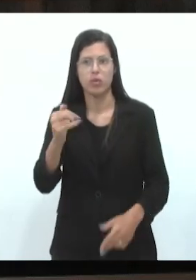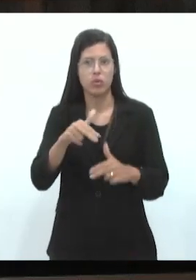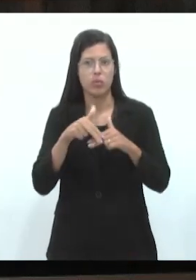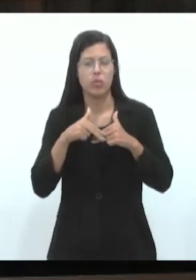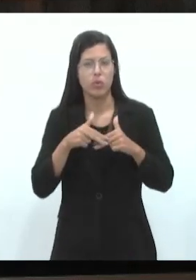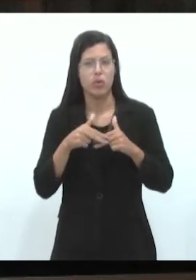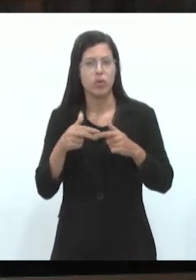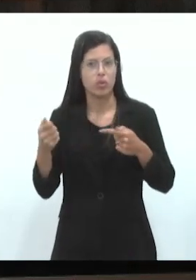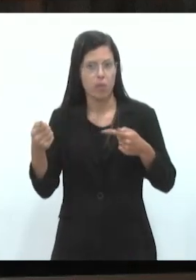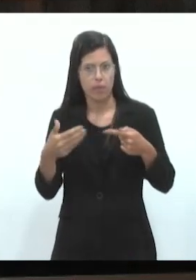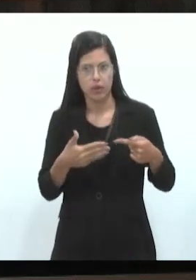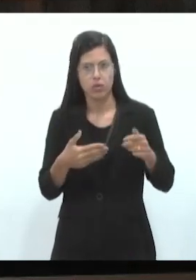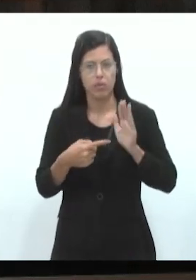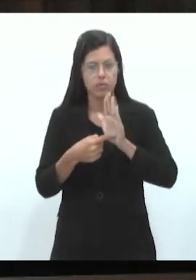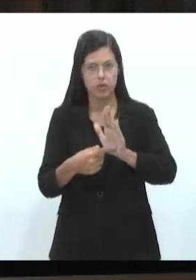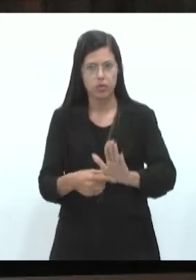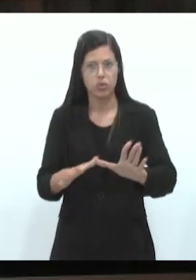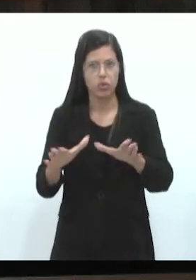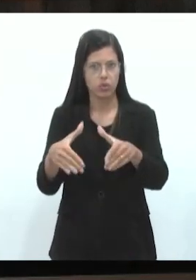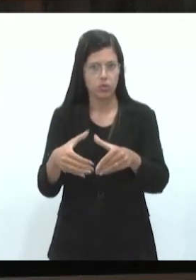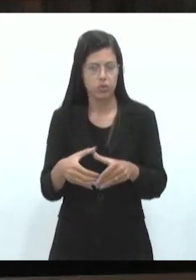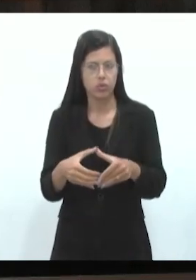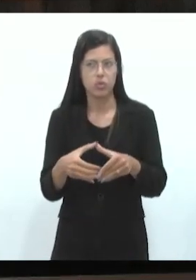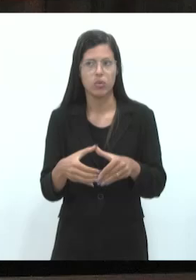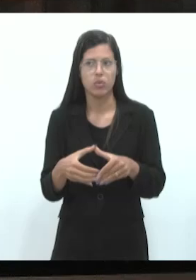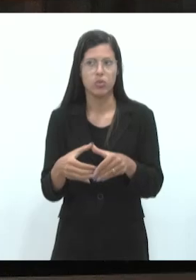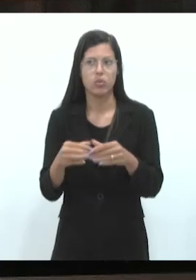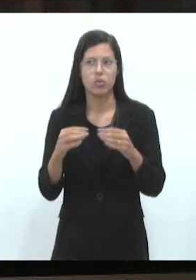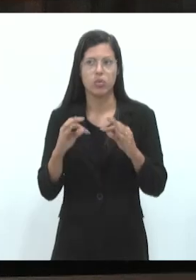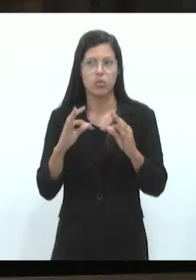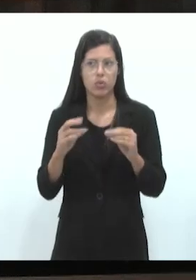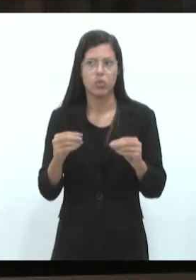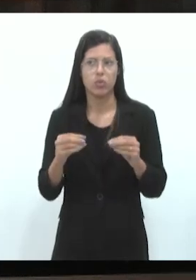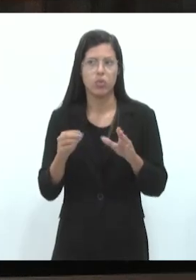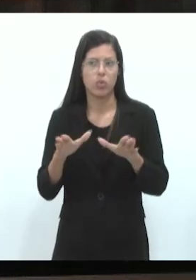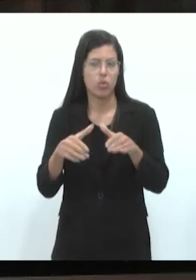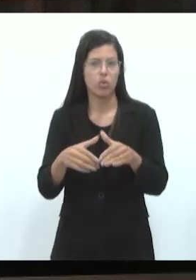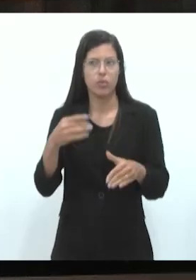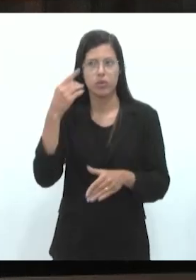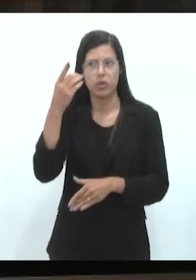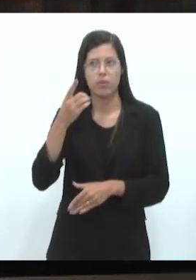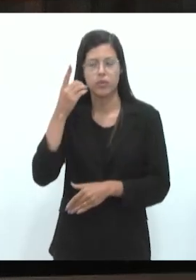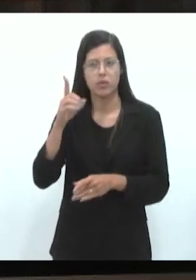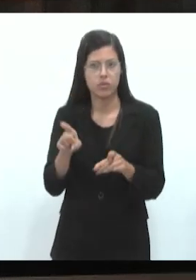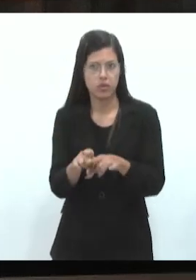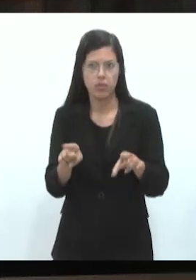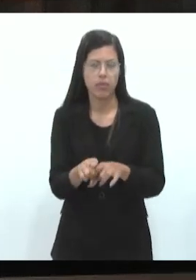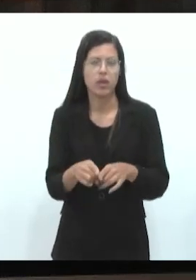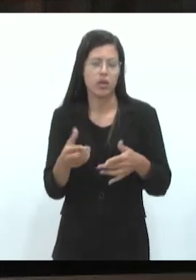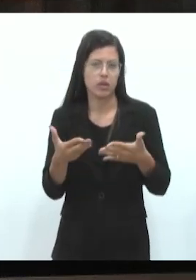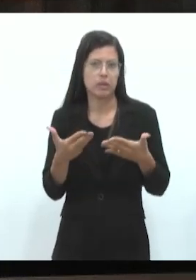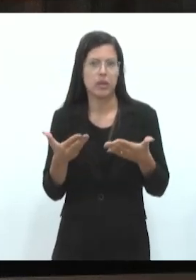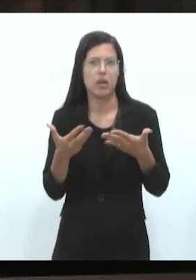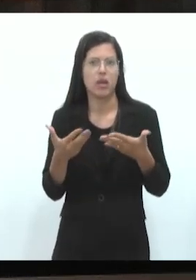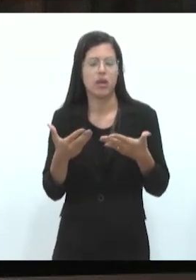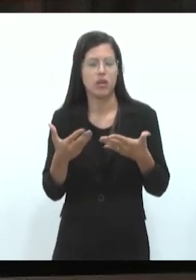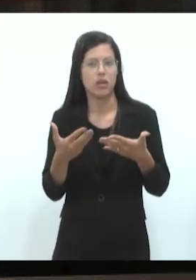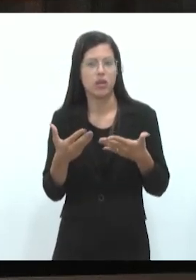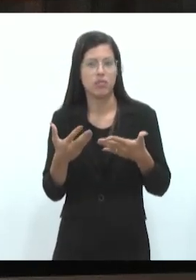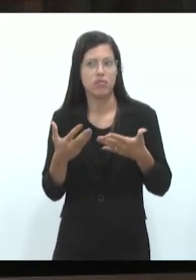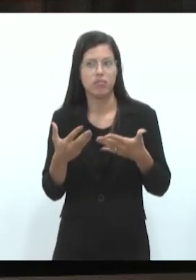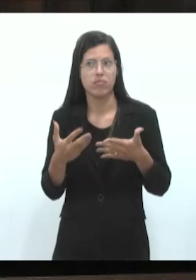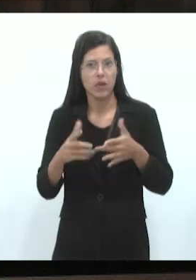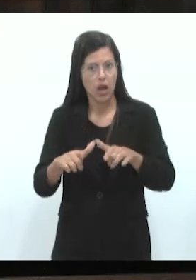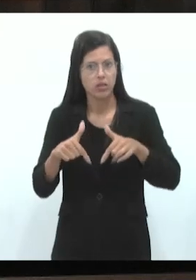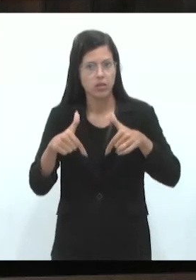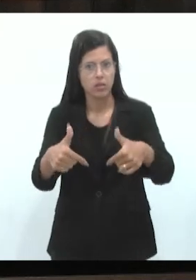PSOL apresentou em conjunto. E, claro, todo o colegiado de deputados e deputadas dessa casa estão apontando o mesmo sentido para que a gente possa implementar de